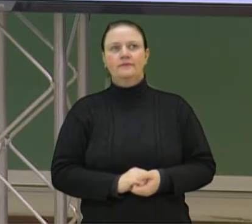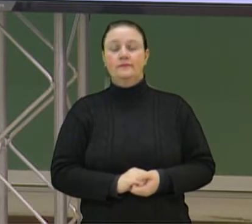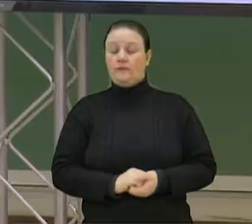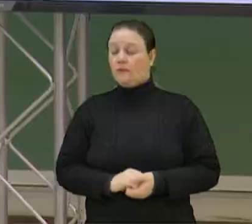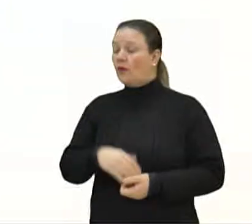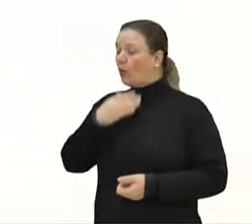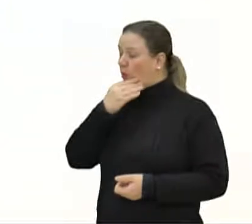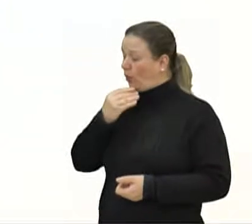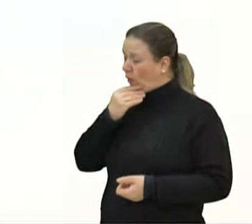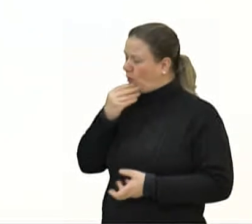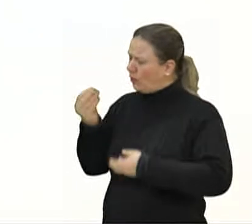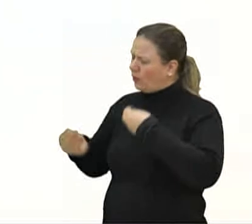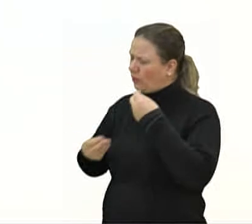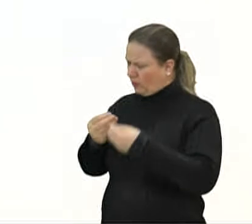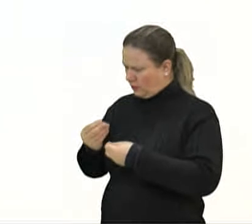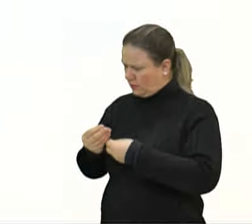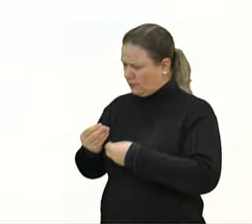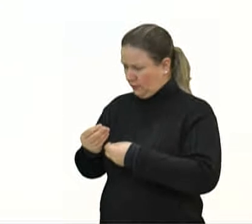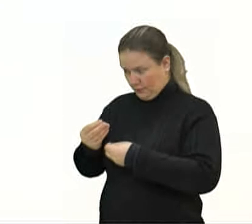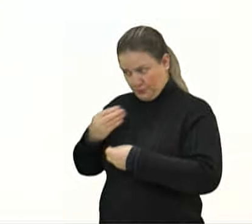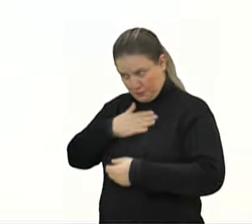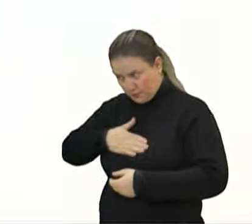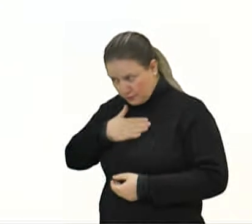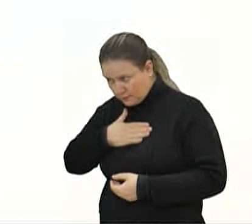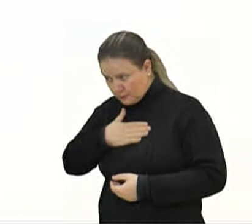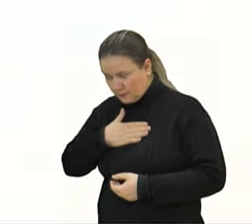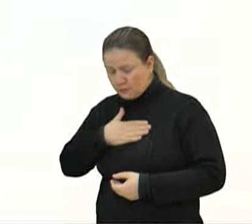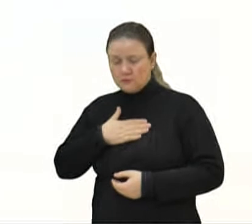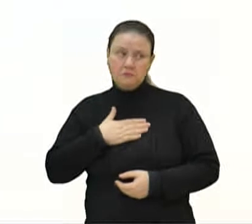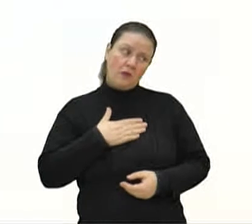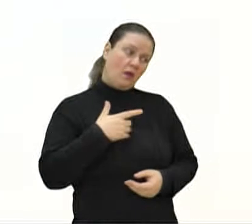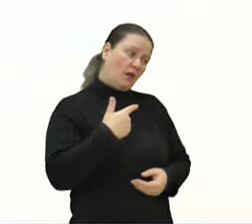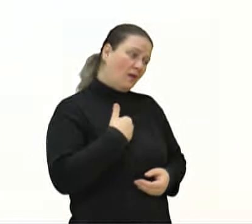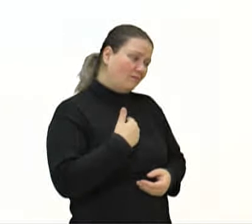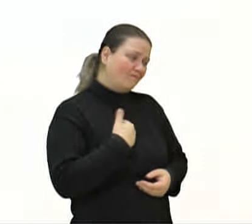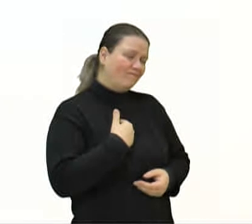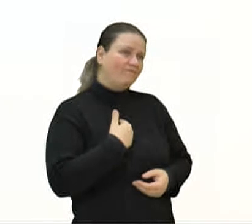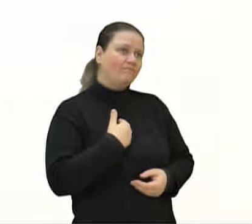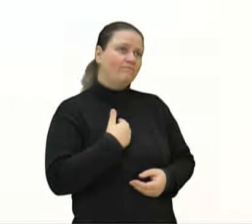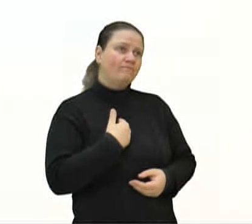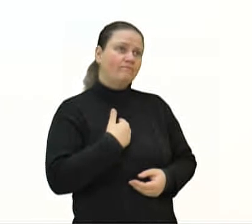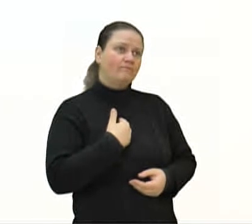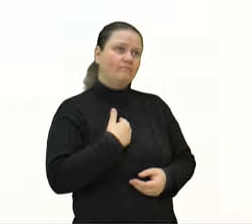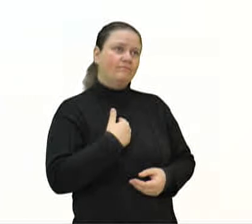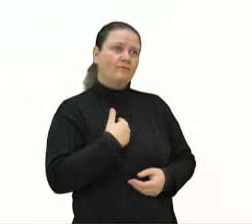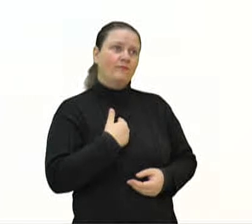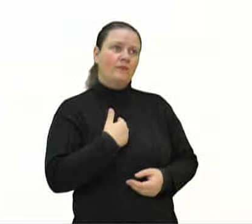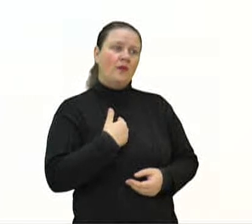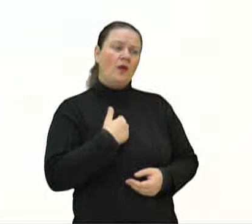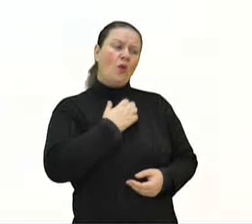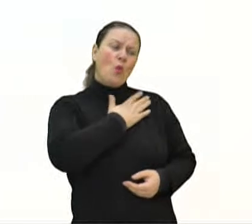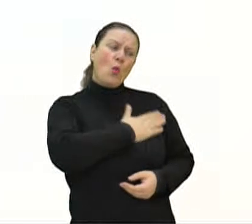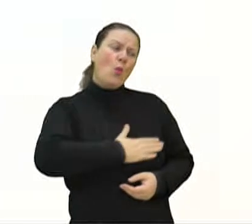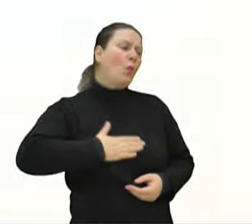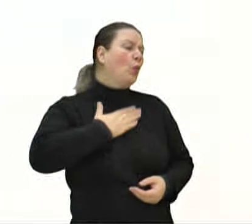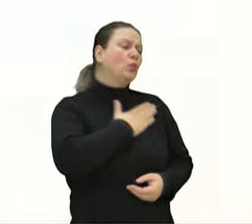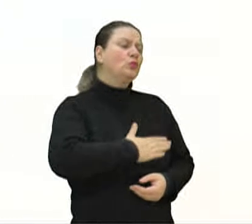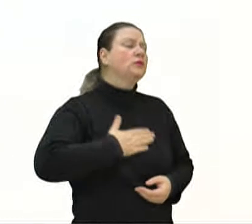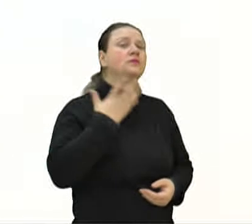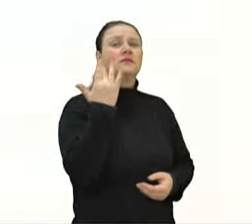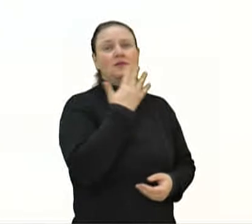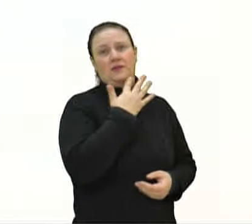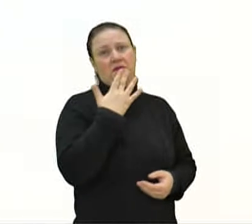Vendedor, como le quedan? Como ficaram? Olivia, tenía razón, me encanta este marsala. Então, Olivia gostou do